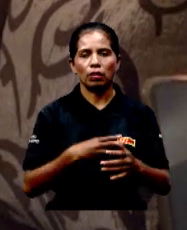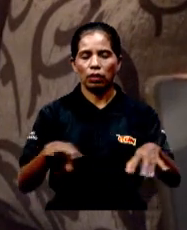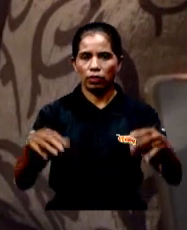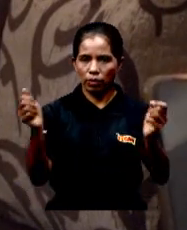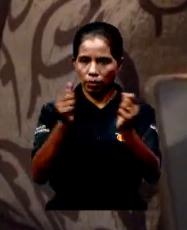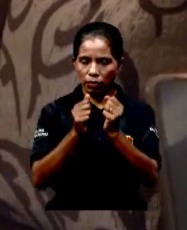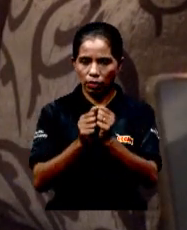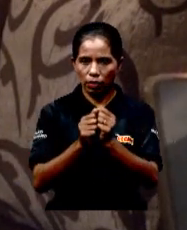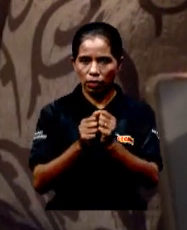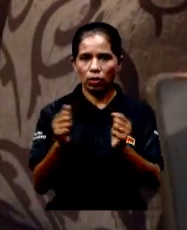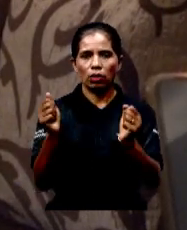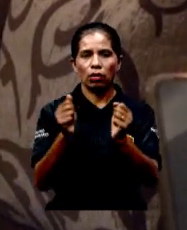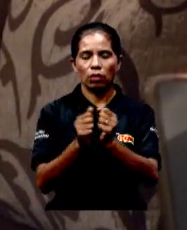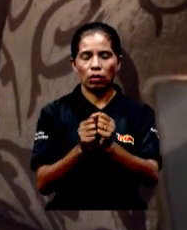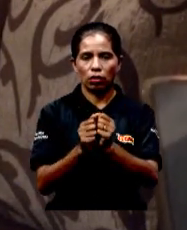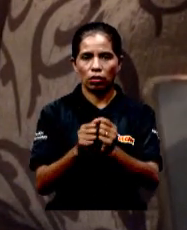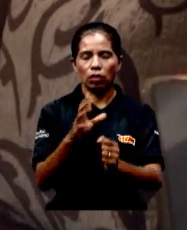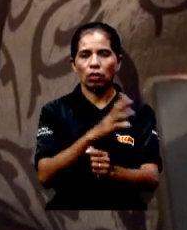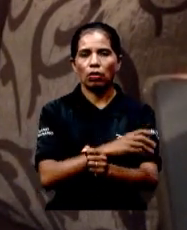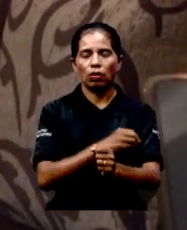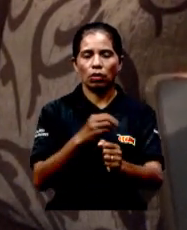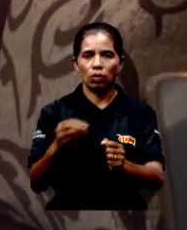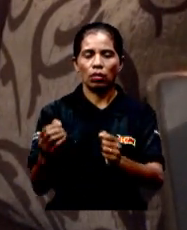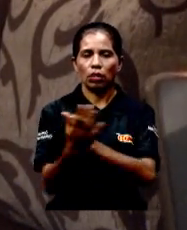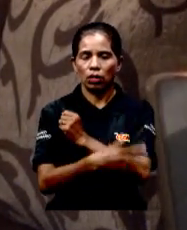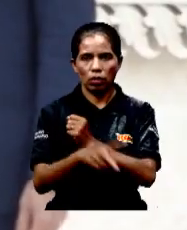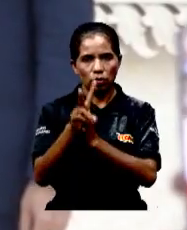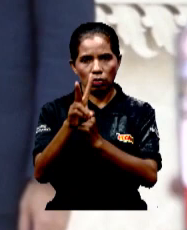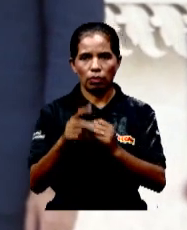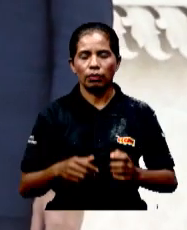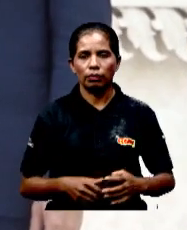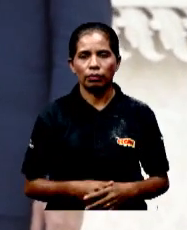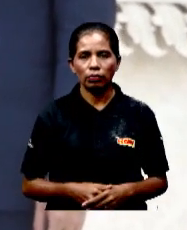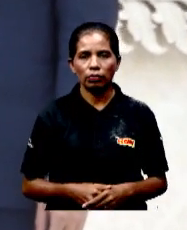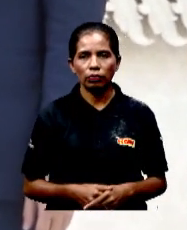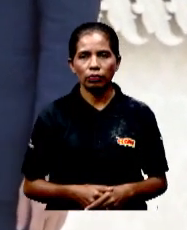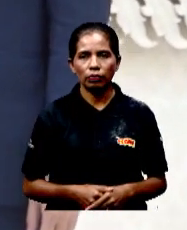amizade entre bilateral país ruanenian.